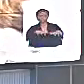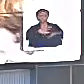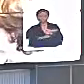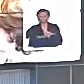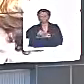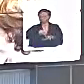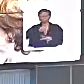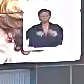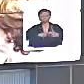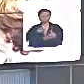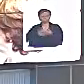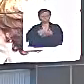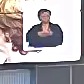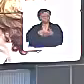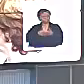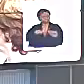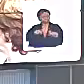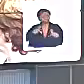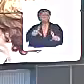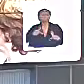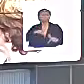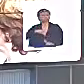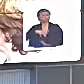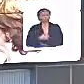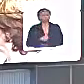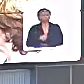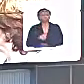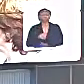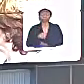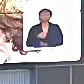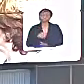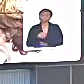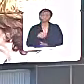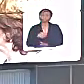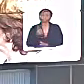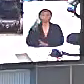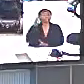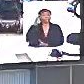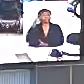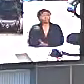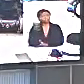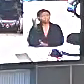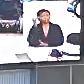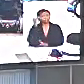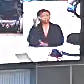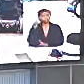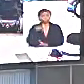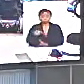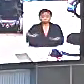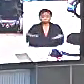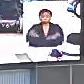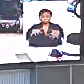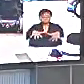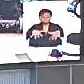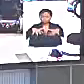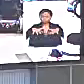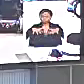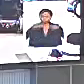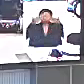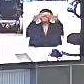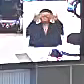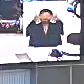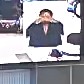corajosamente pela causa então gente eu acho que essa audiência de hoje nos abre um